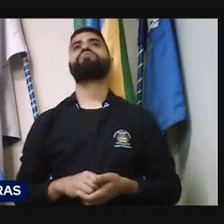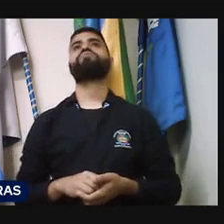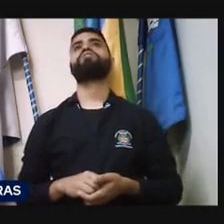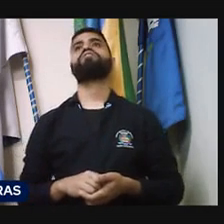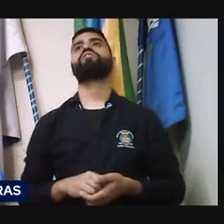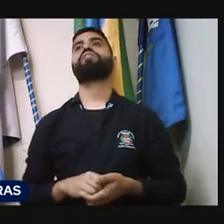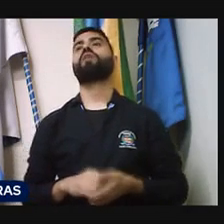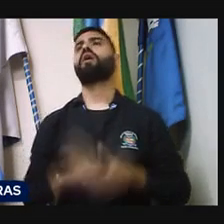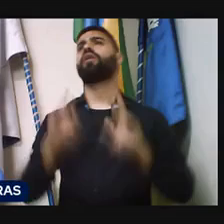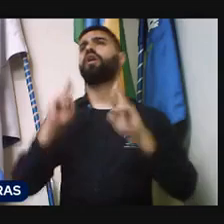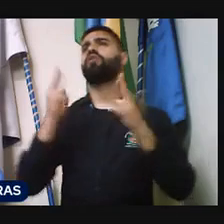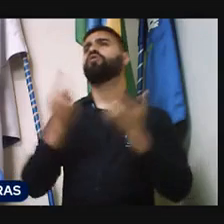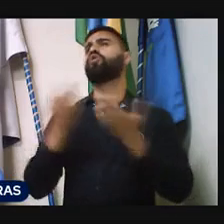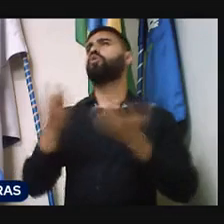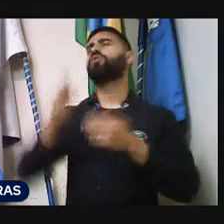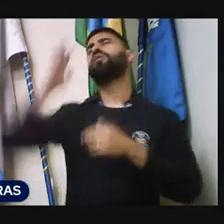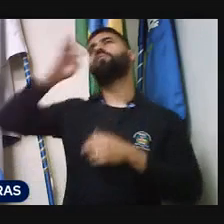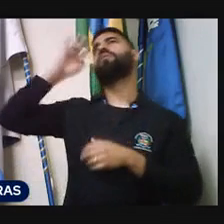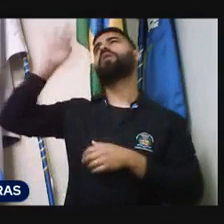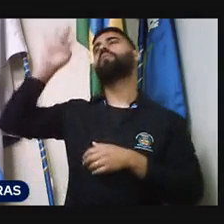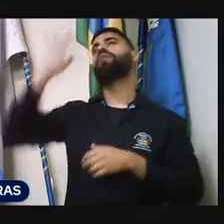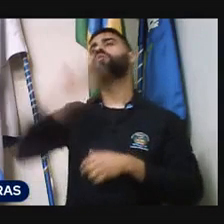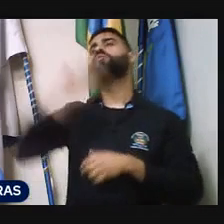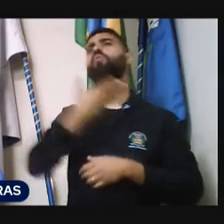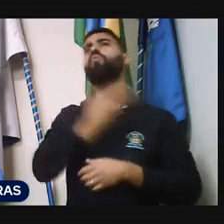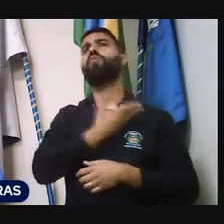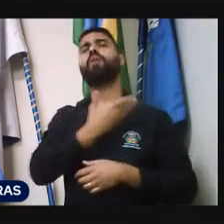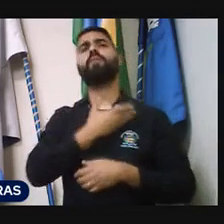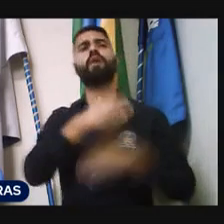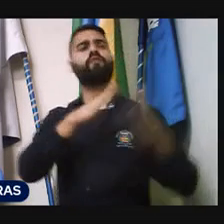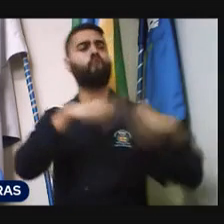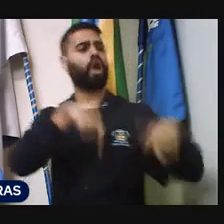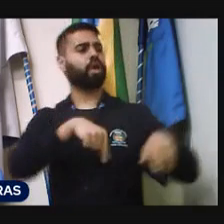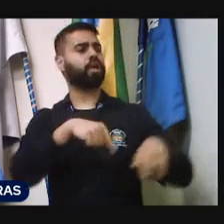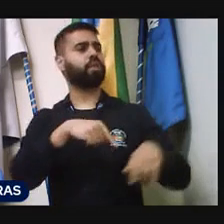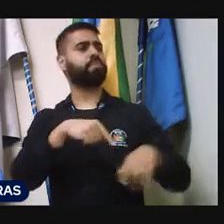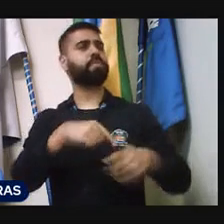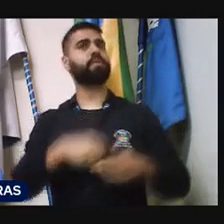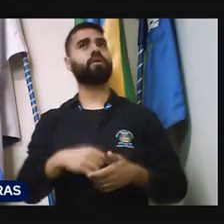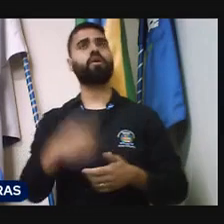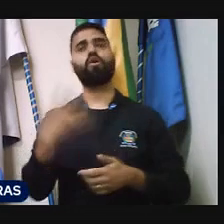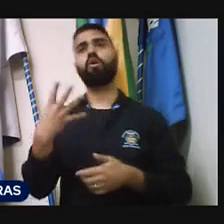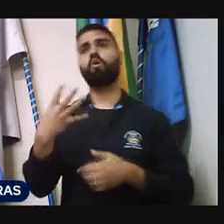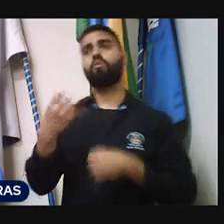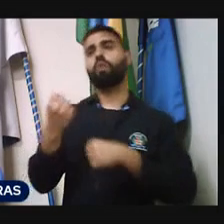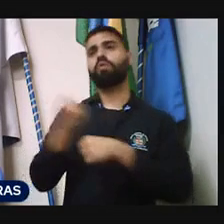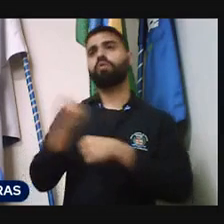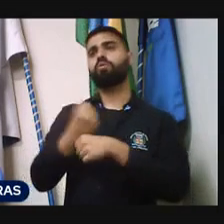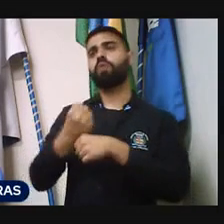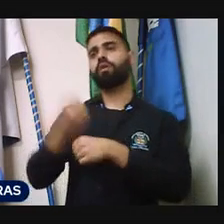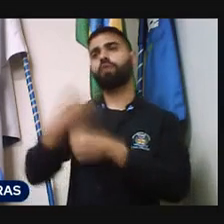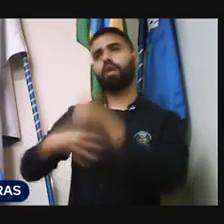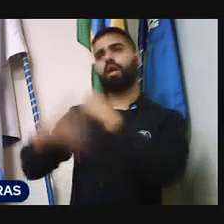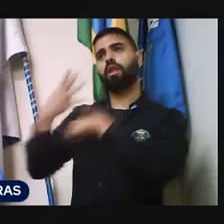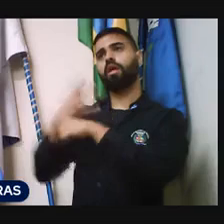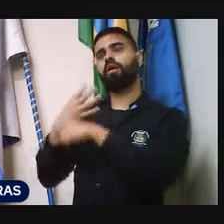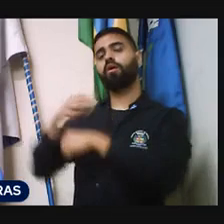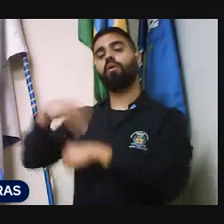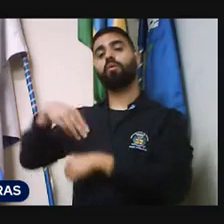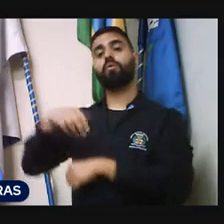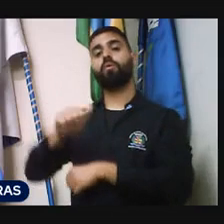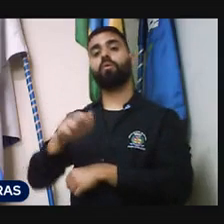me fez a lembrança de um amigo que ficou aqui comigo né nos 4 anos anteriores é o